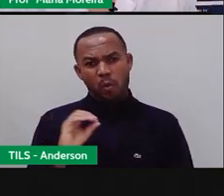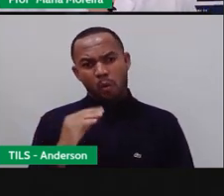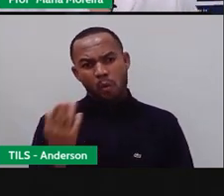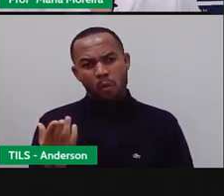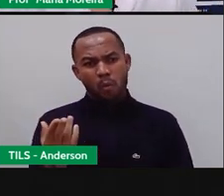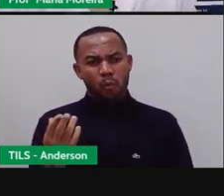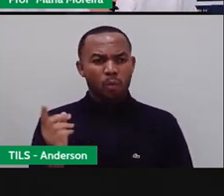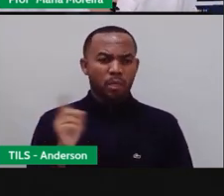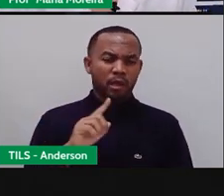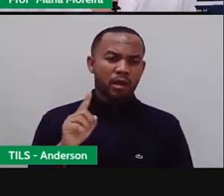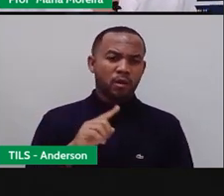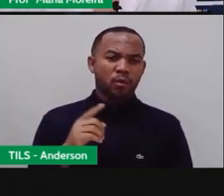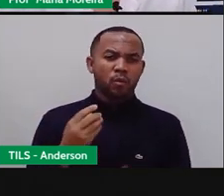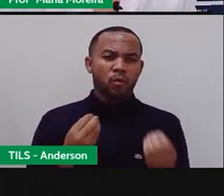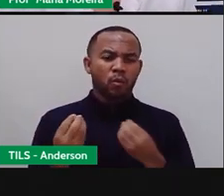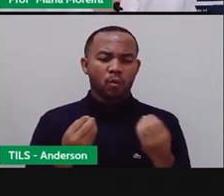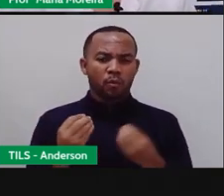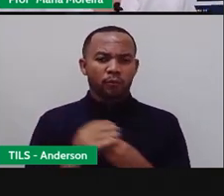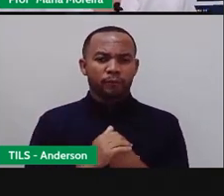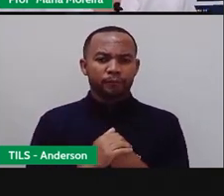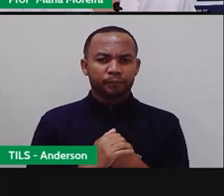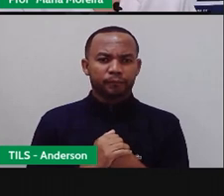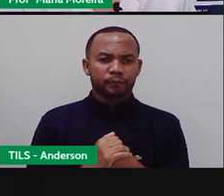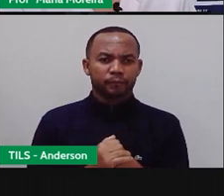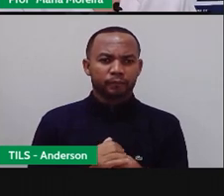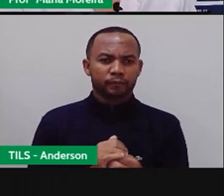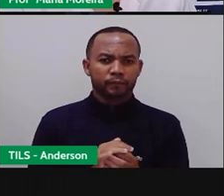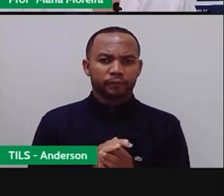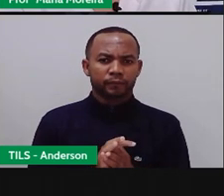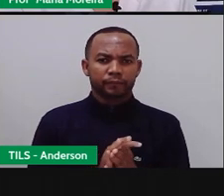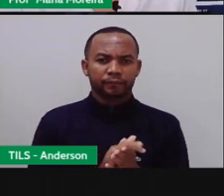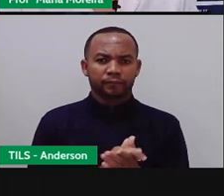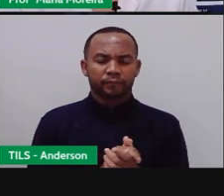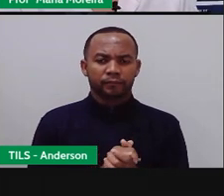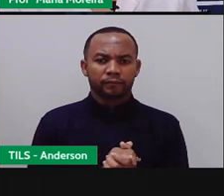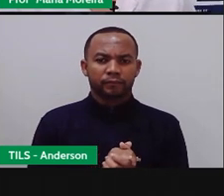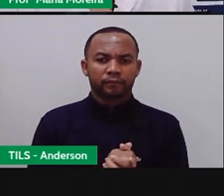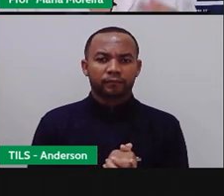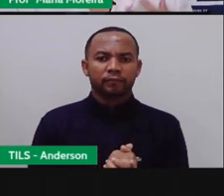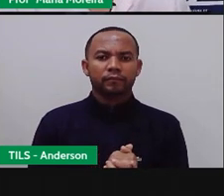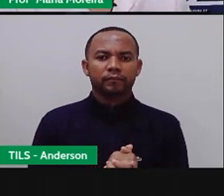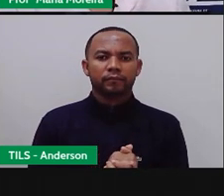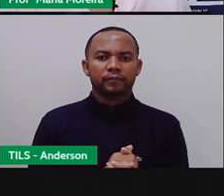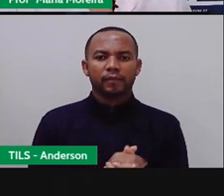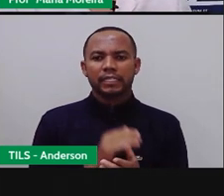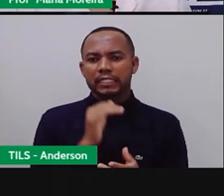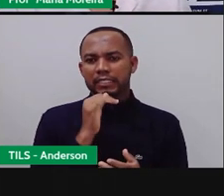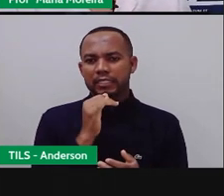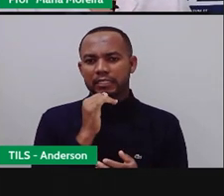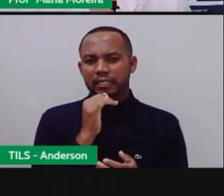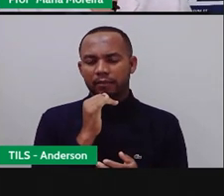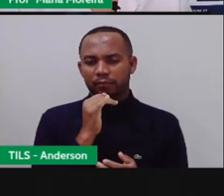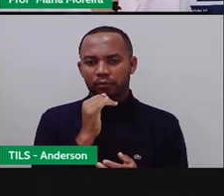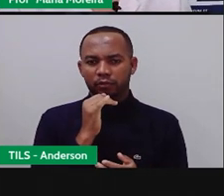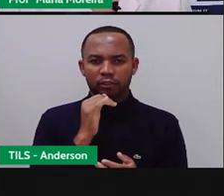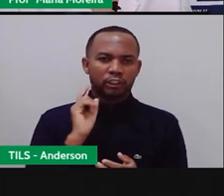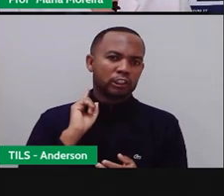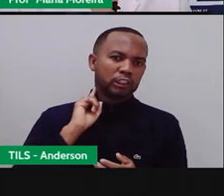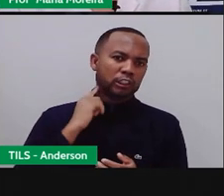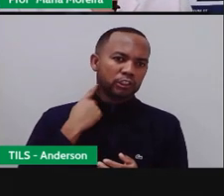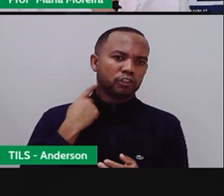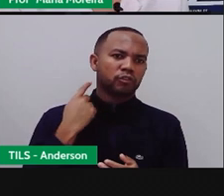mais um meio de poluição mais uma forma de poluição tá bom alguns exemplos de lixo eletrônico